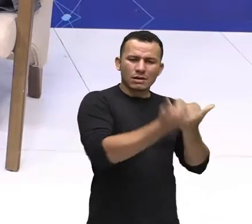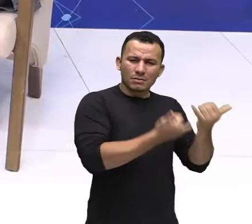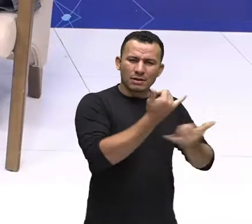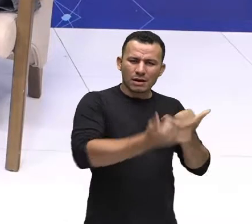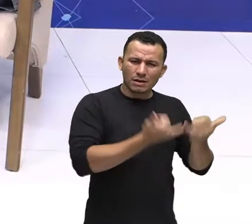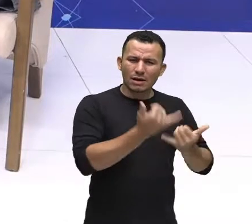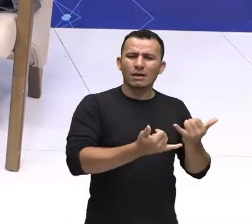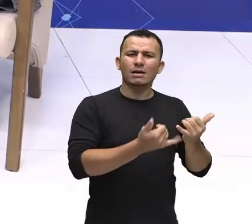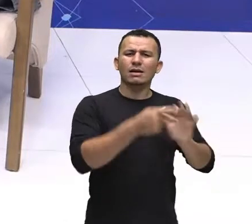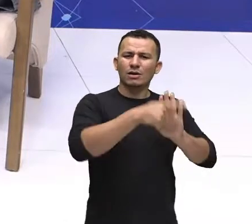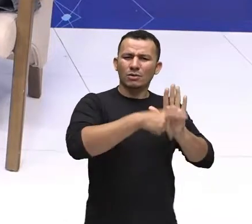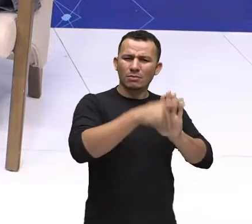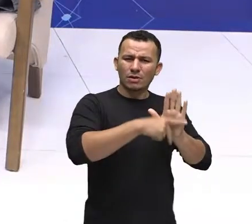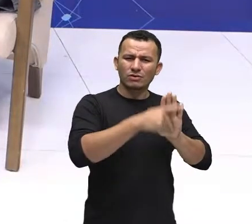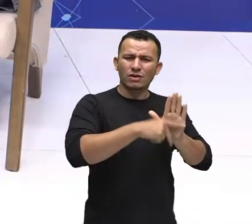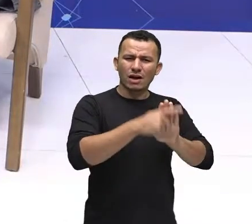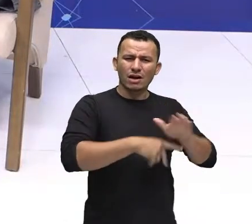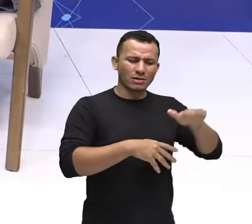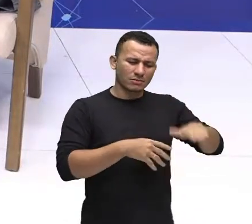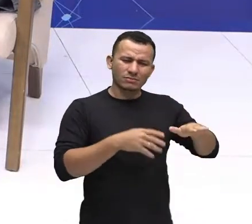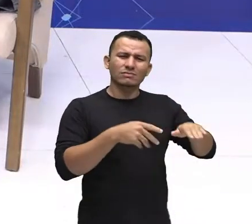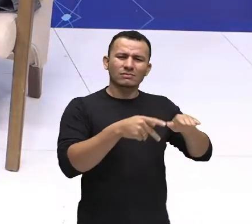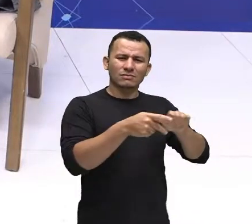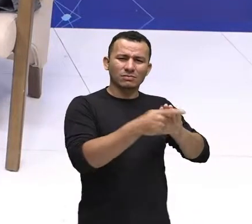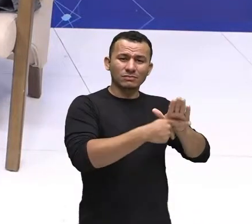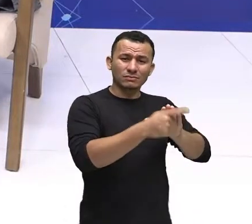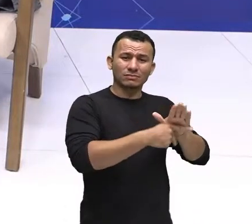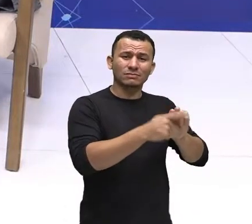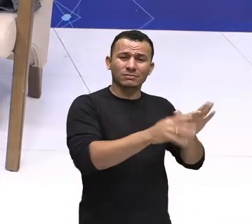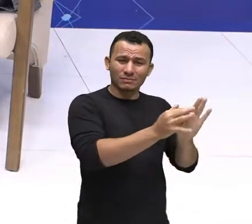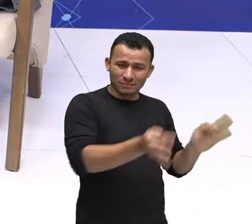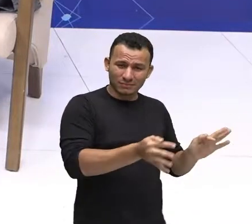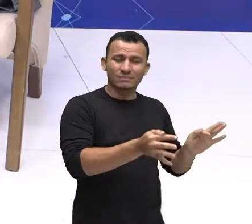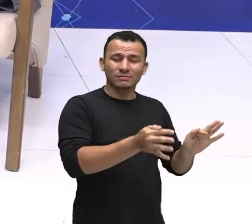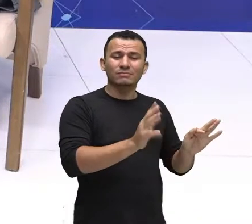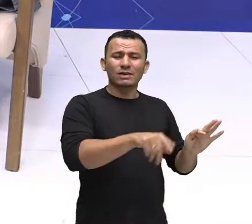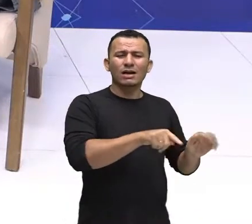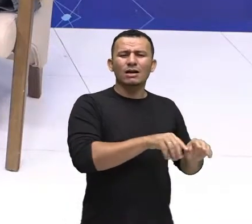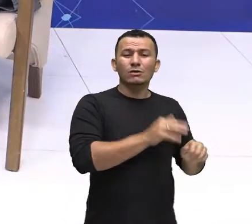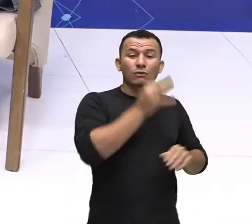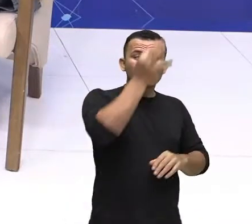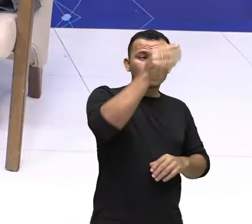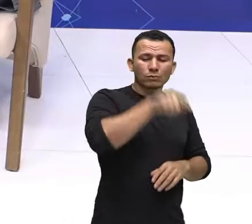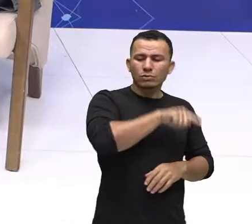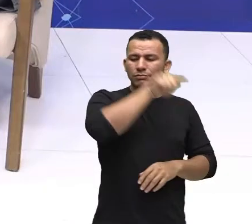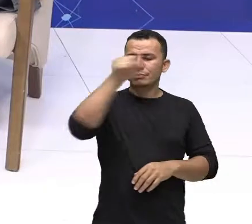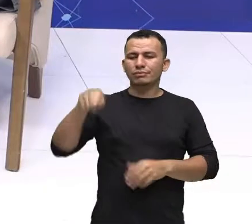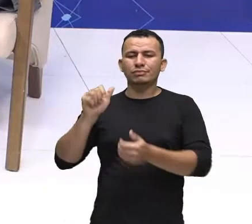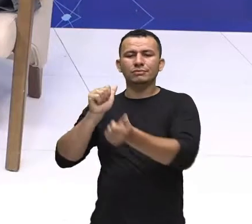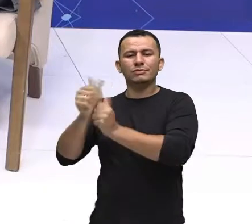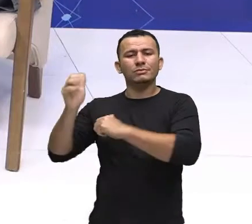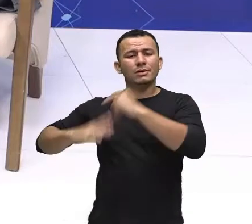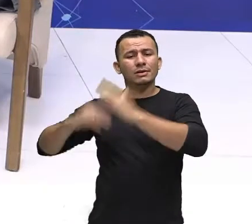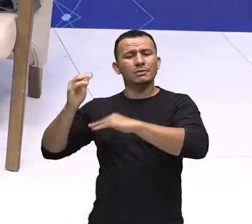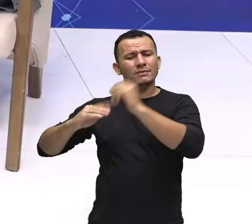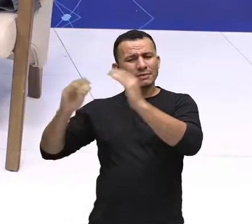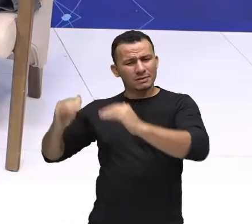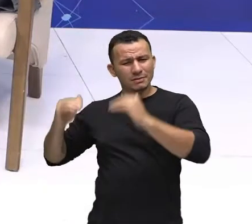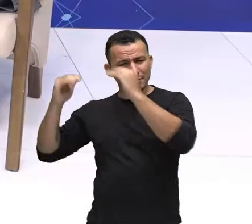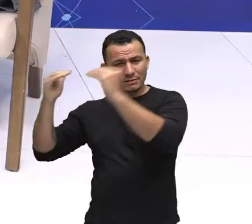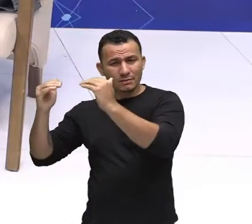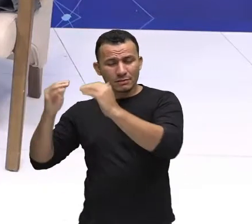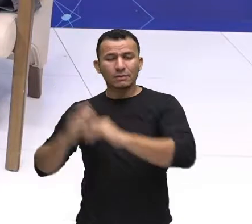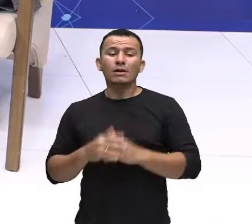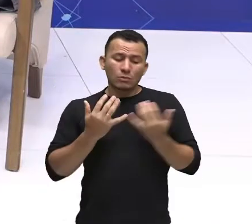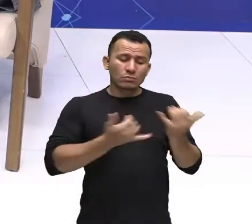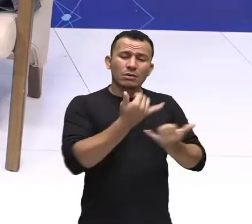como o projeto pequenininho, o projeto piloto, pensando no esporte de alto rendimento, no esporte maior. E com a brincadeira a